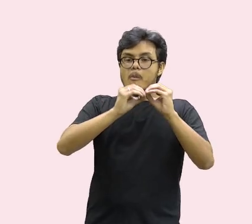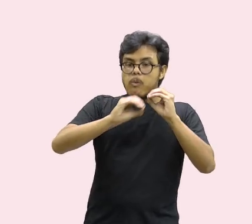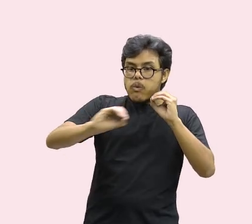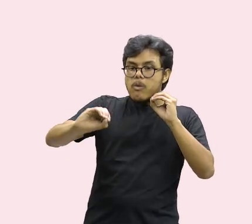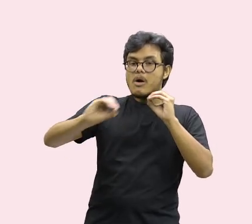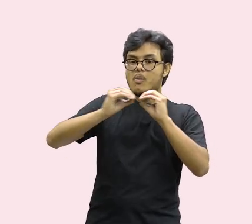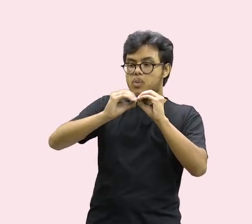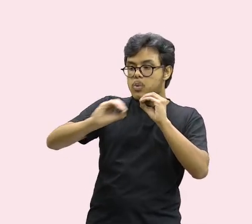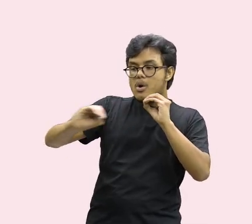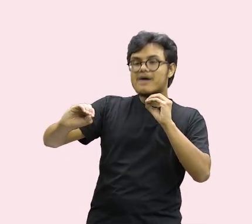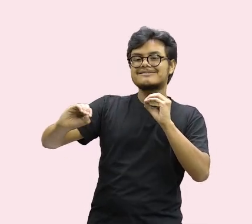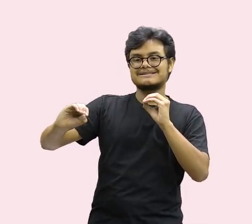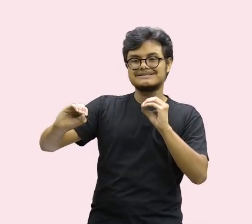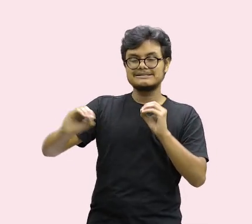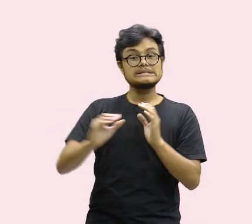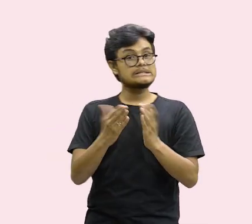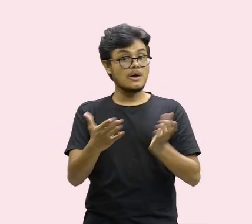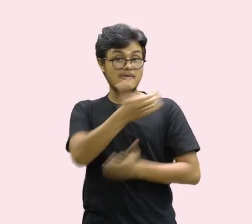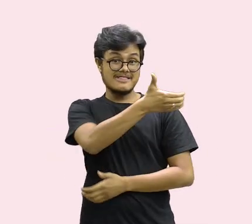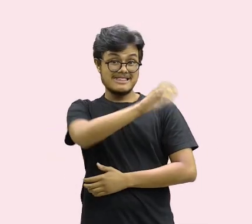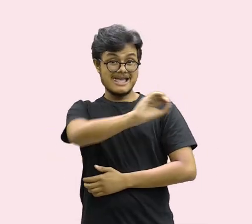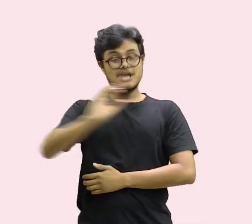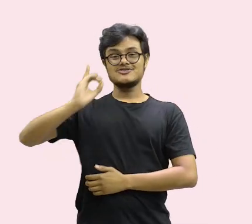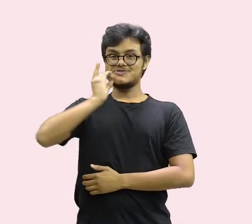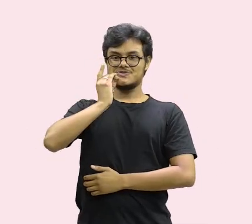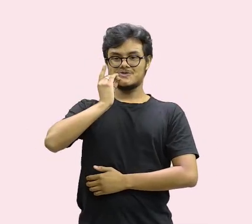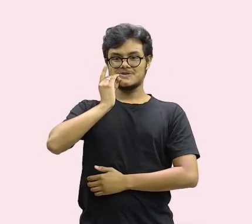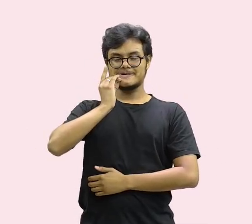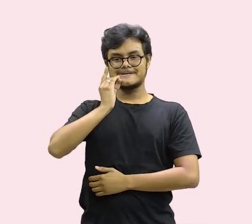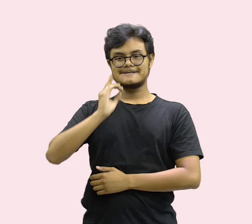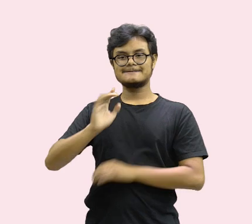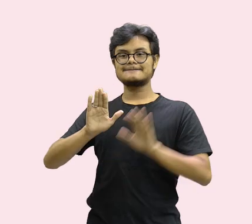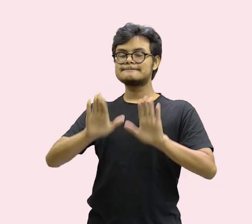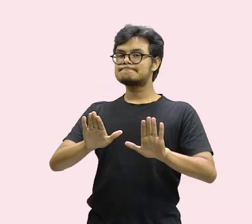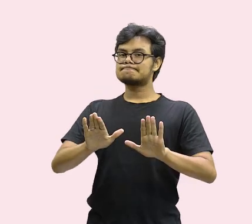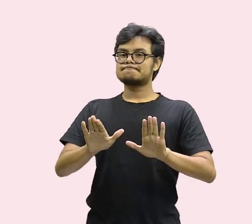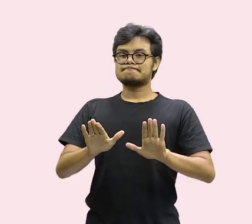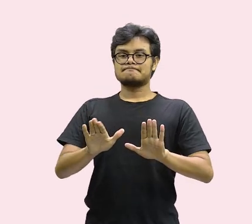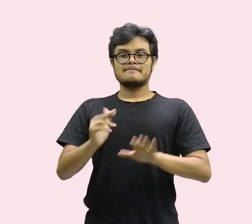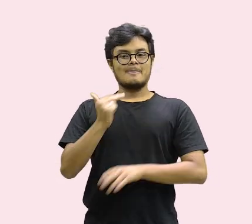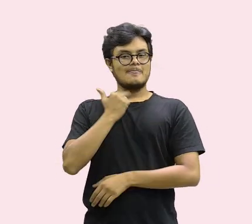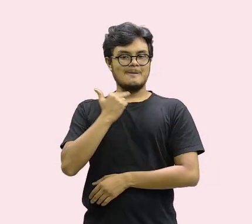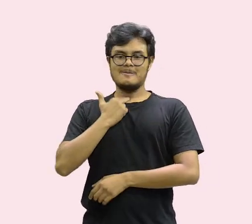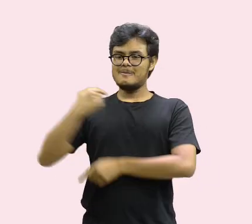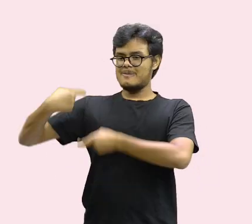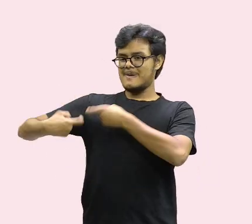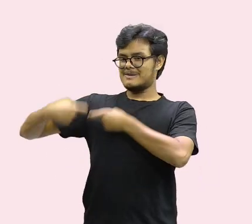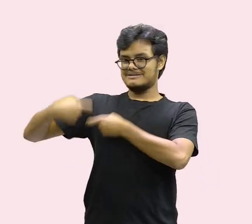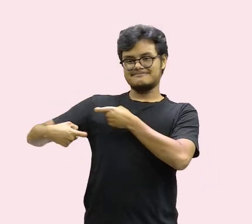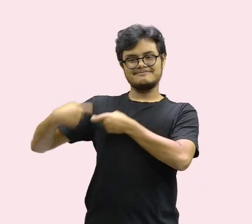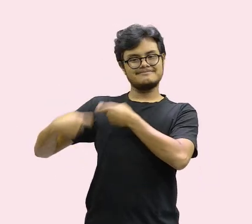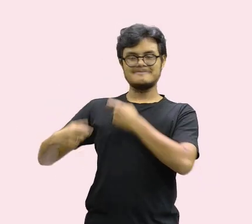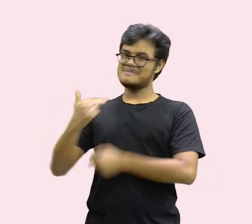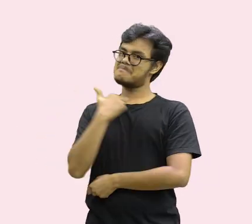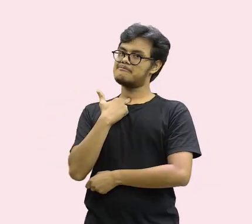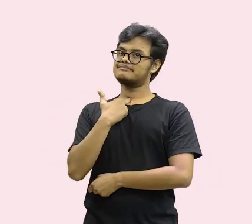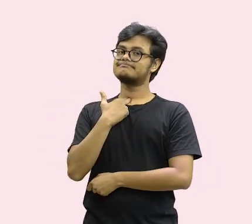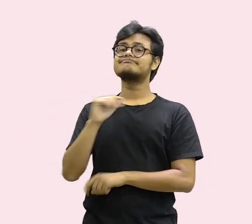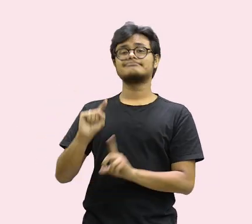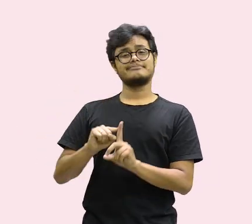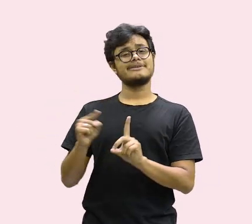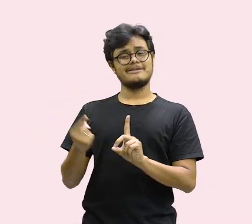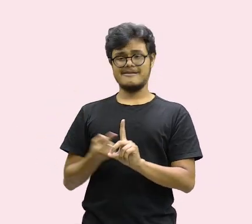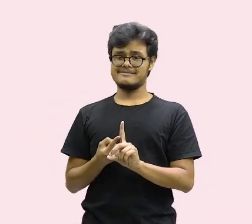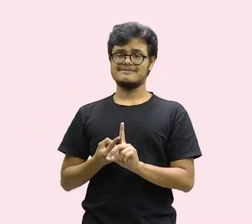28. Beleza? Então, esses 10 dias do meio, você deve evitar ter relações sexuais, porque você corre o risco